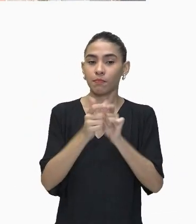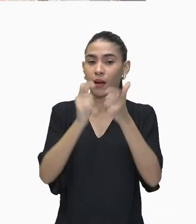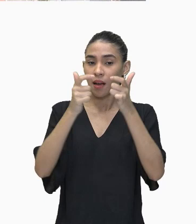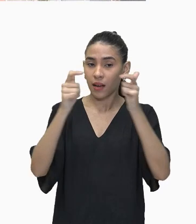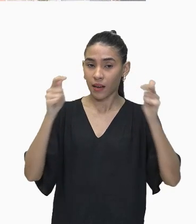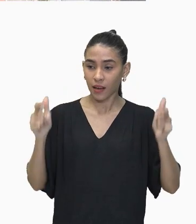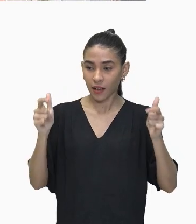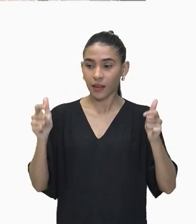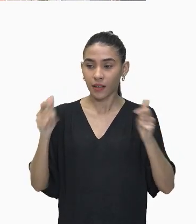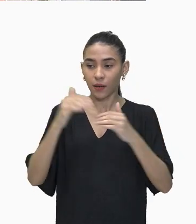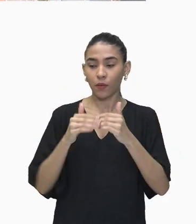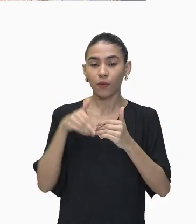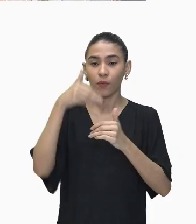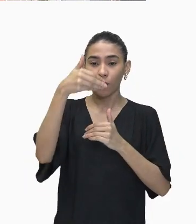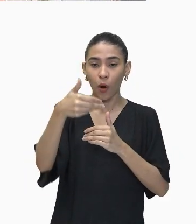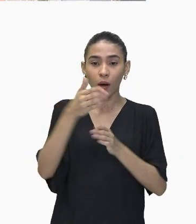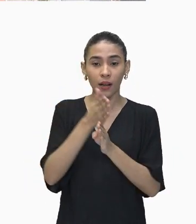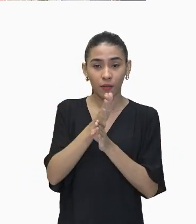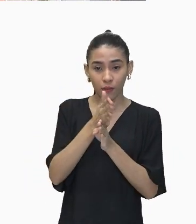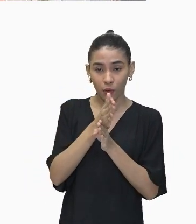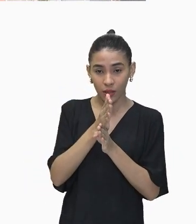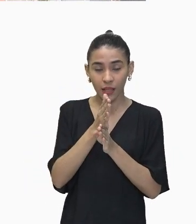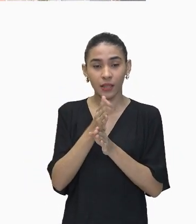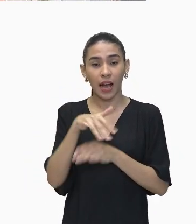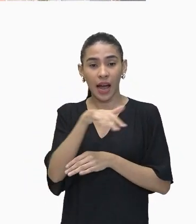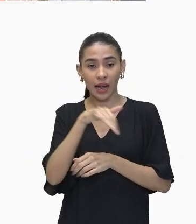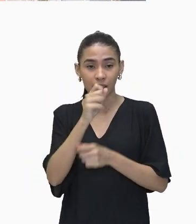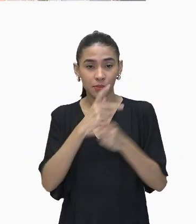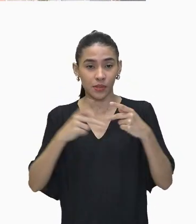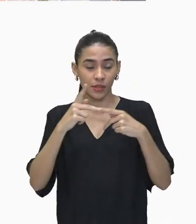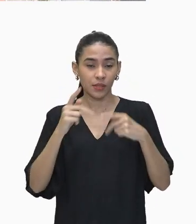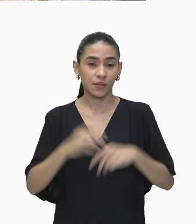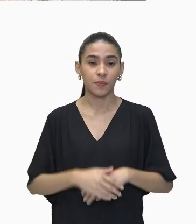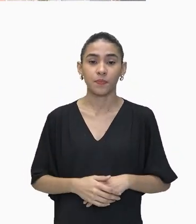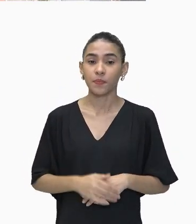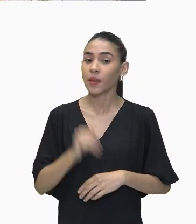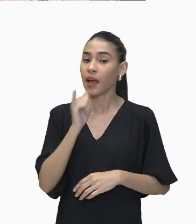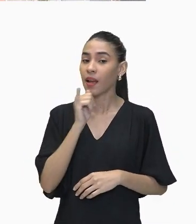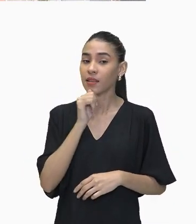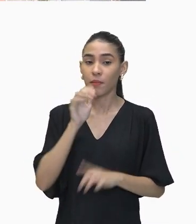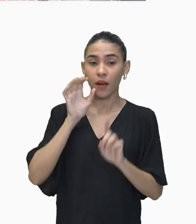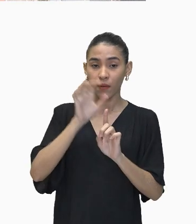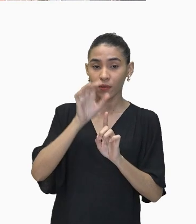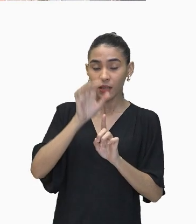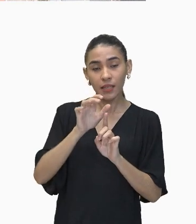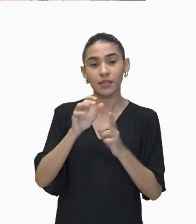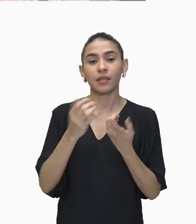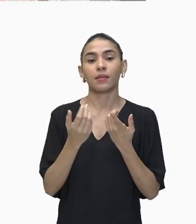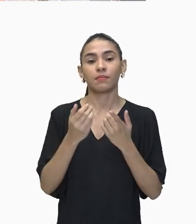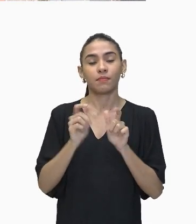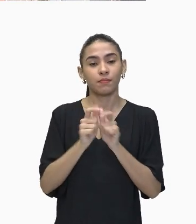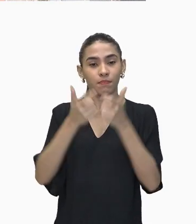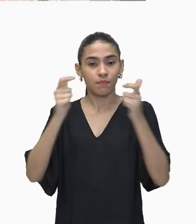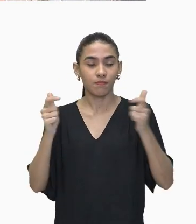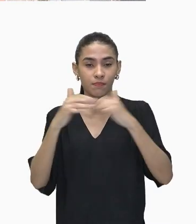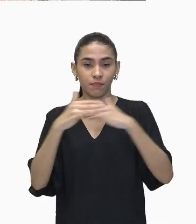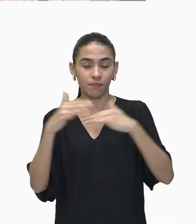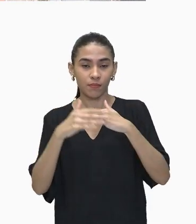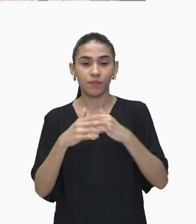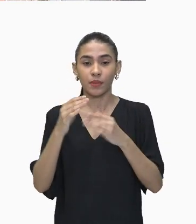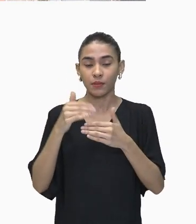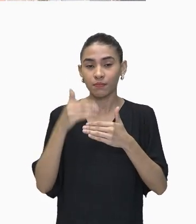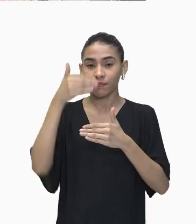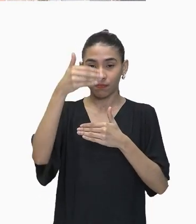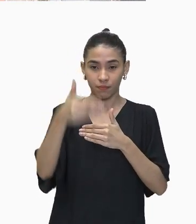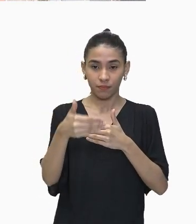suas fronteiras administrativas, ou seja, a influência das metrópoles vai além da